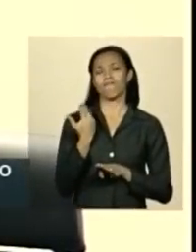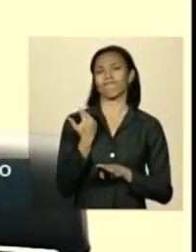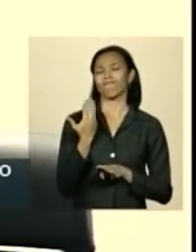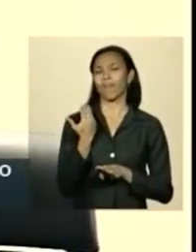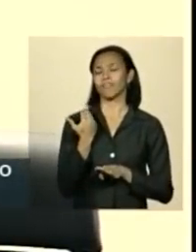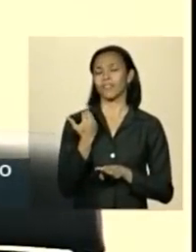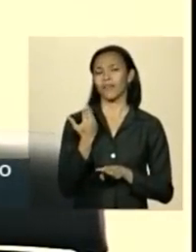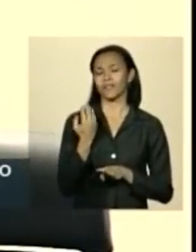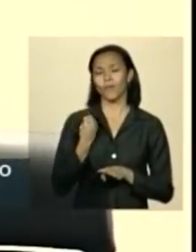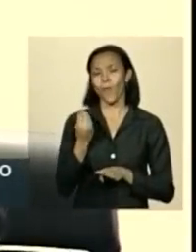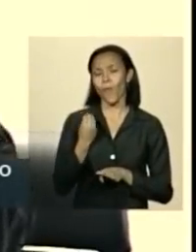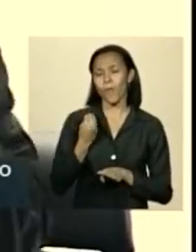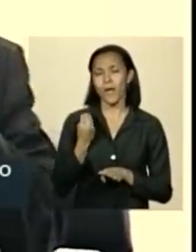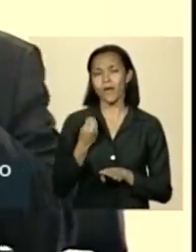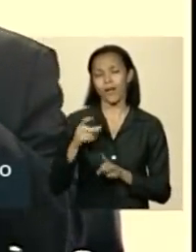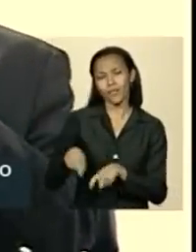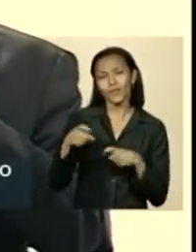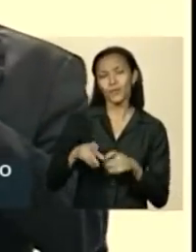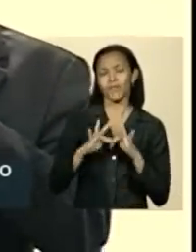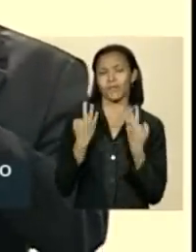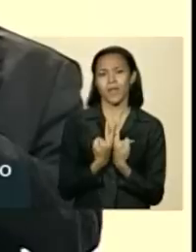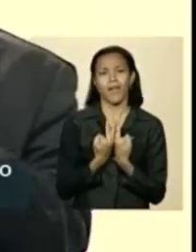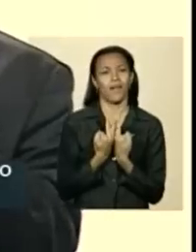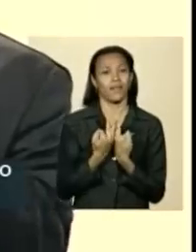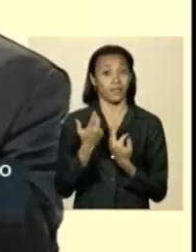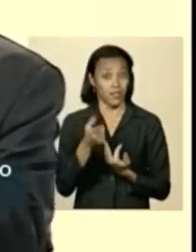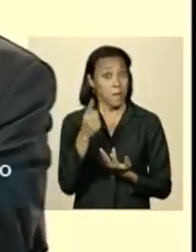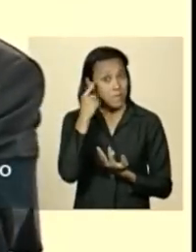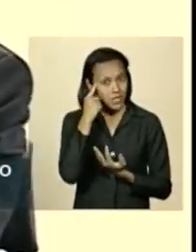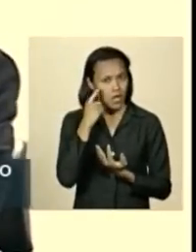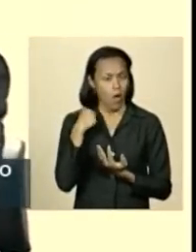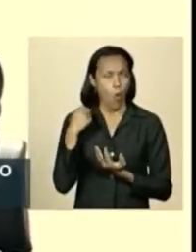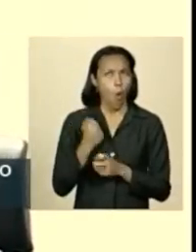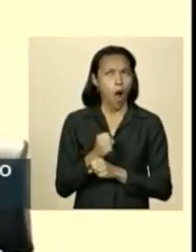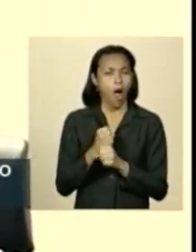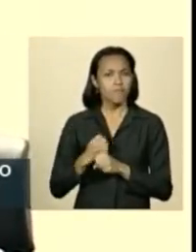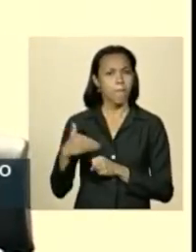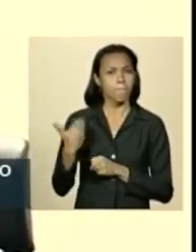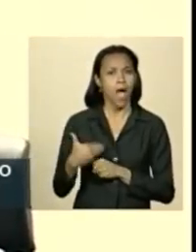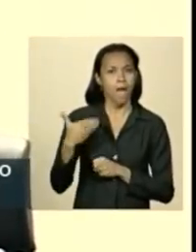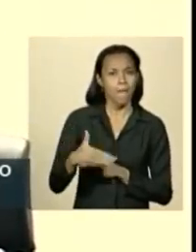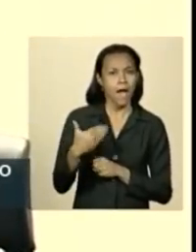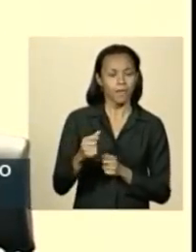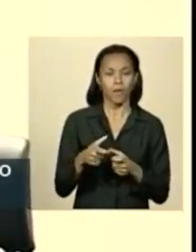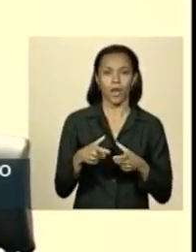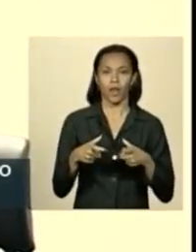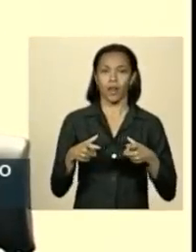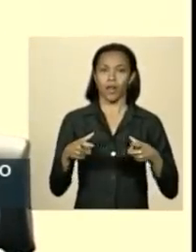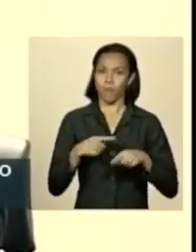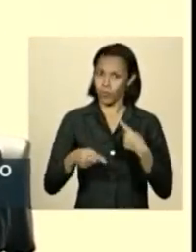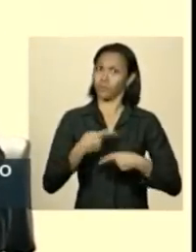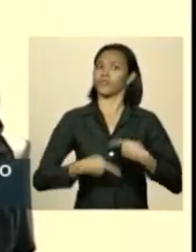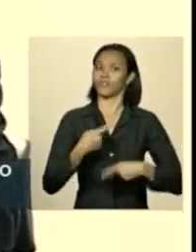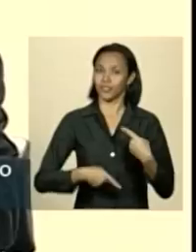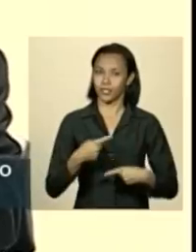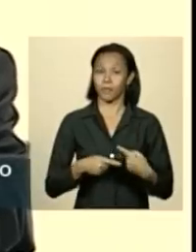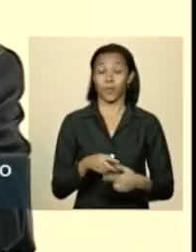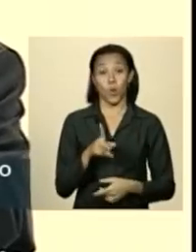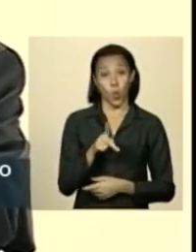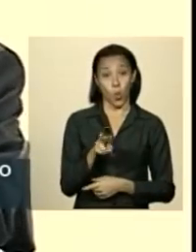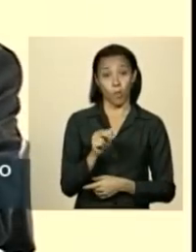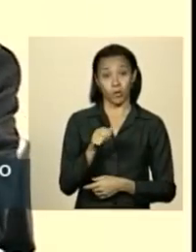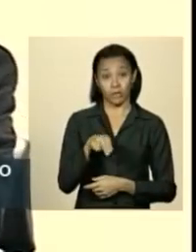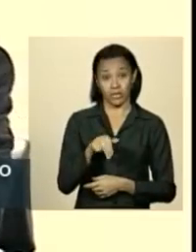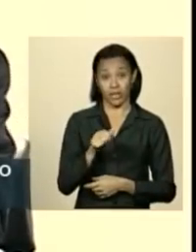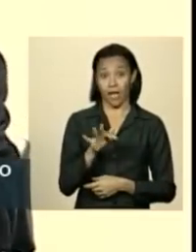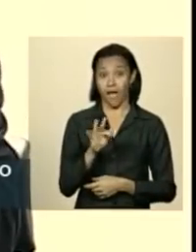públicas voltadas à Agricultura Familiar nós vamos ver como nesses últimos anos essas políticas se ampliar o Pronaf aumentou